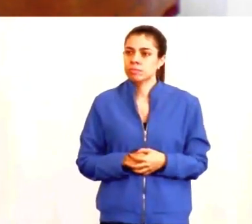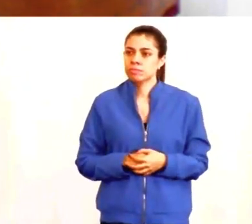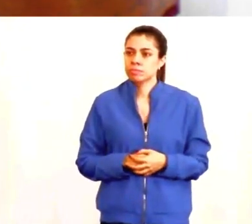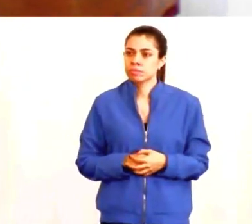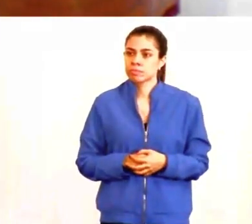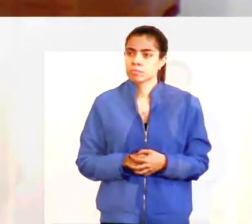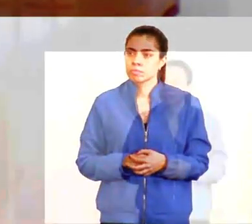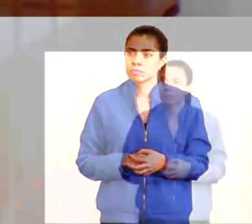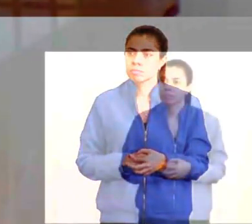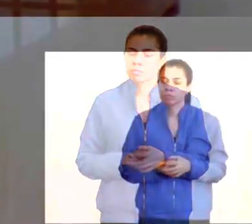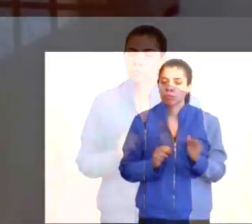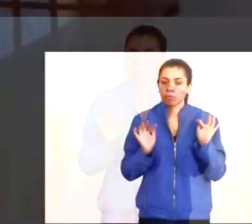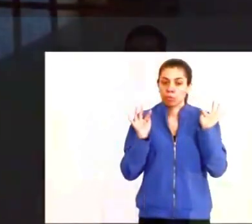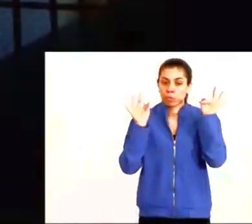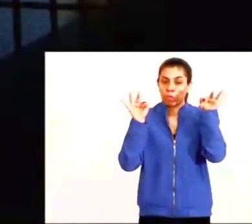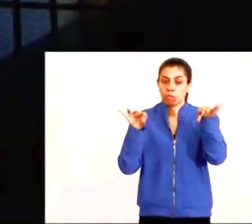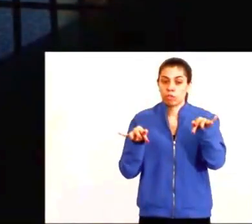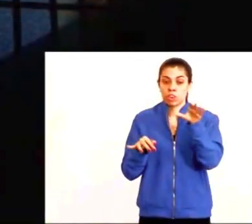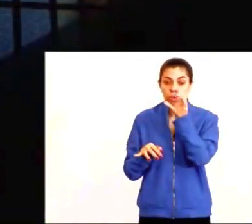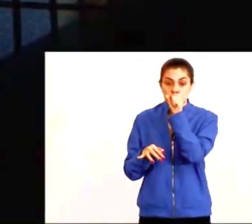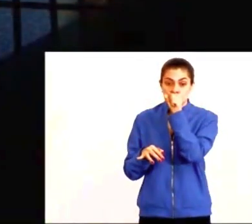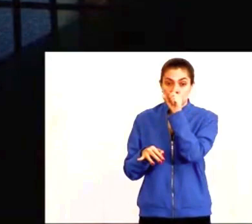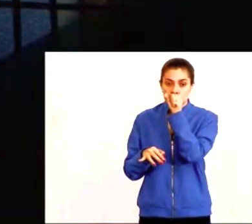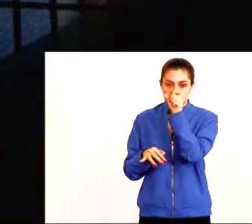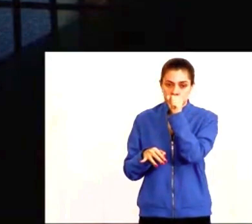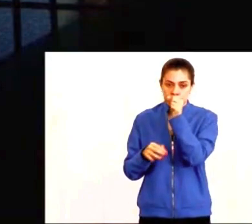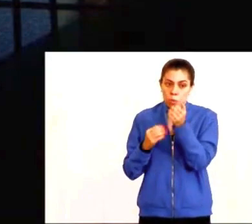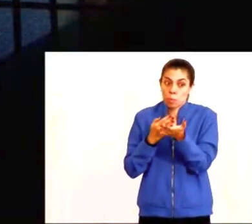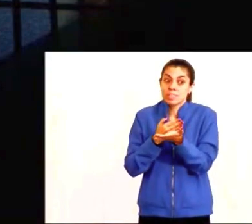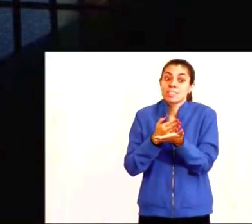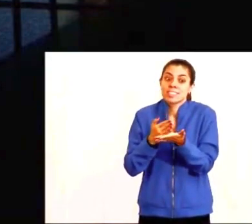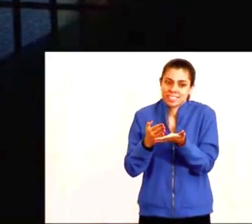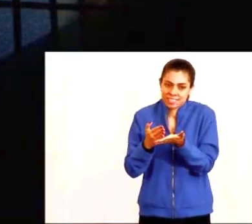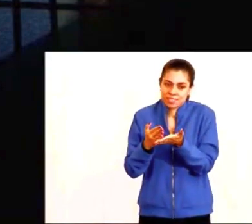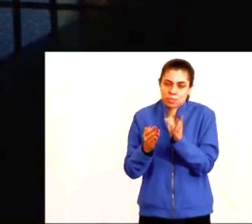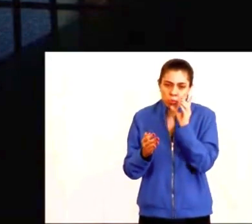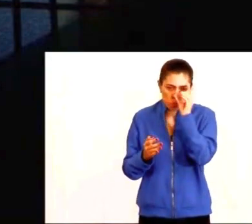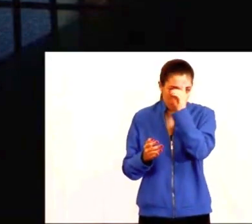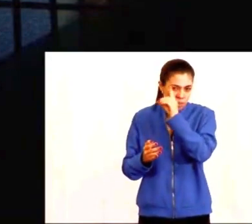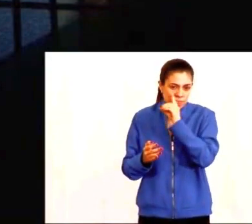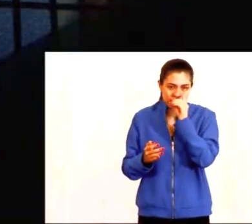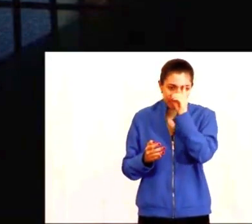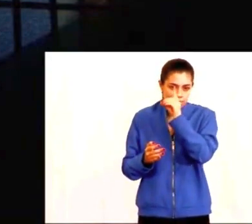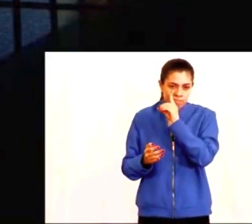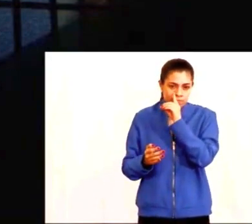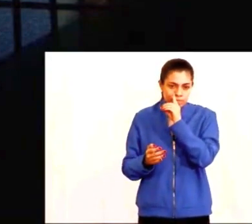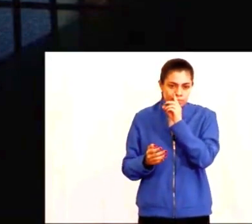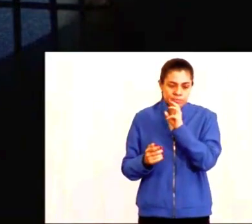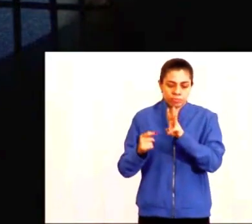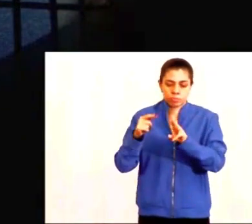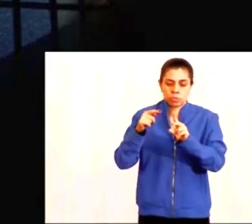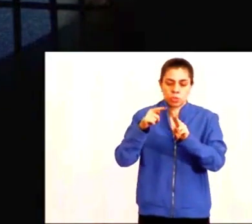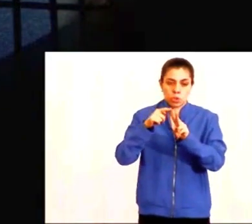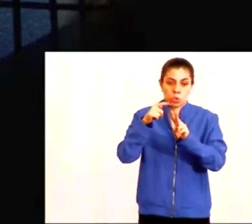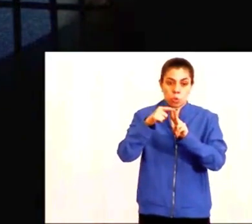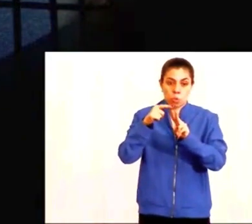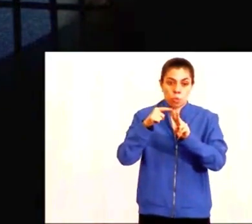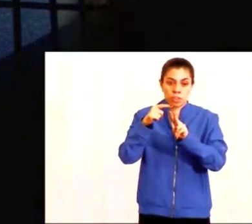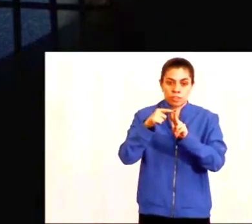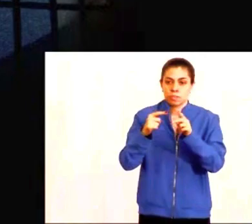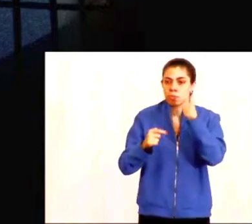sábado, ao entrar o primeiro dia da semana, Maria Madalena e a outra Maria foram ver